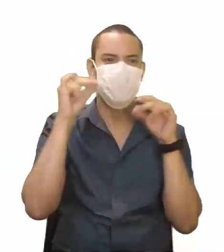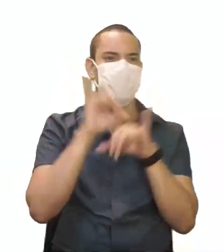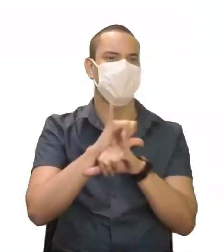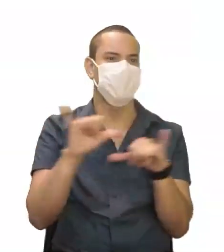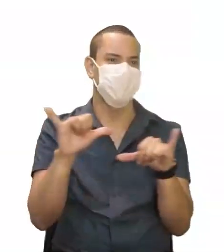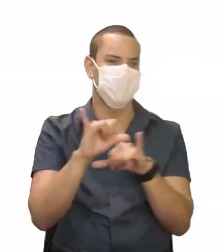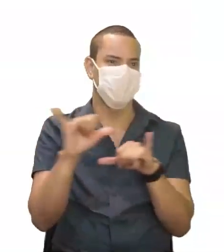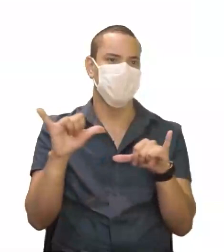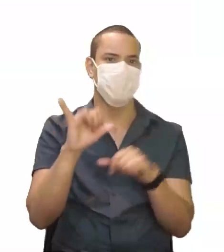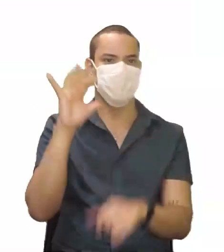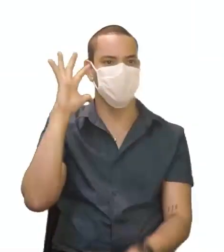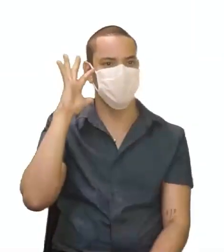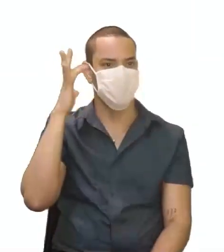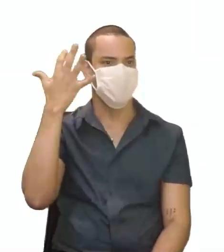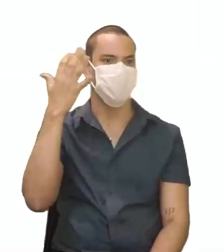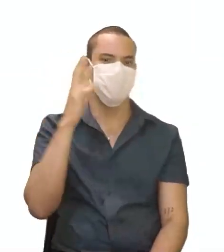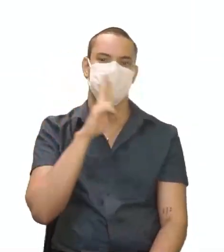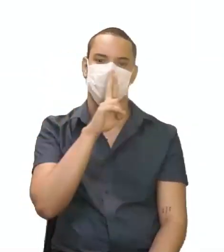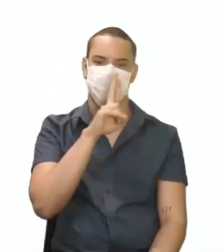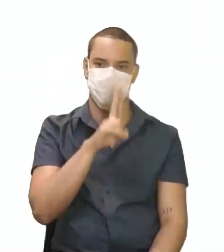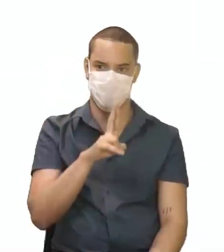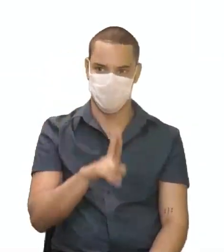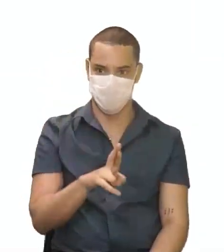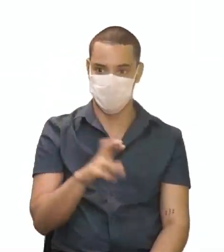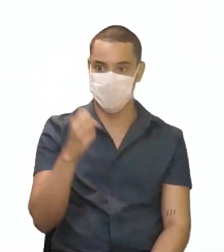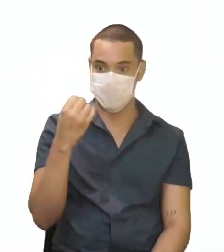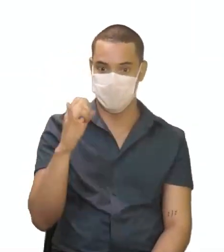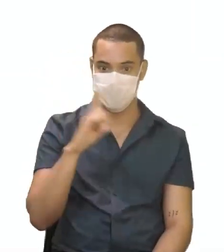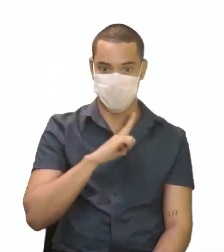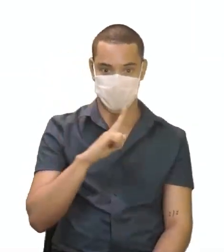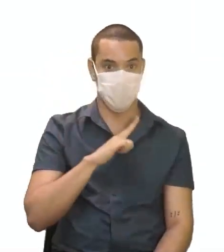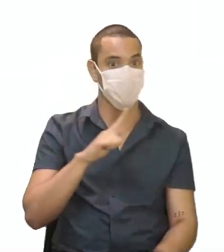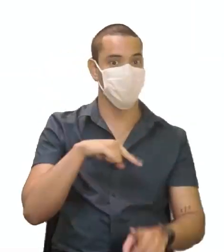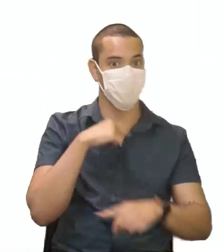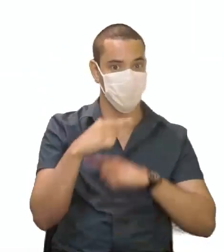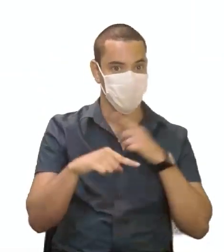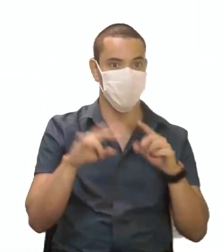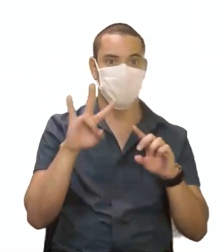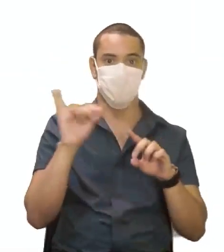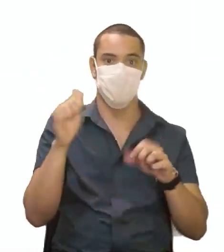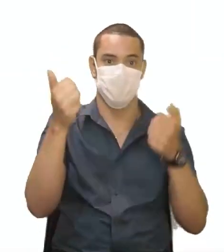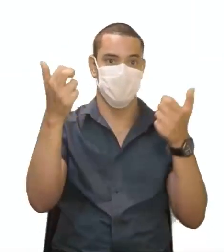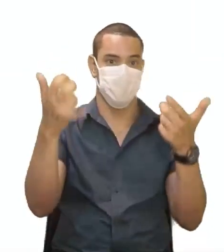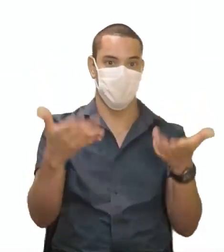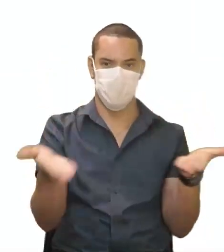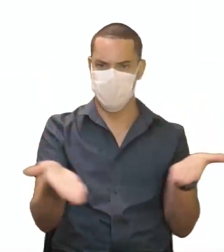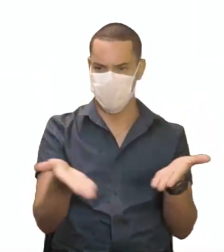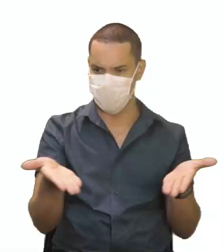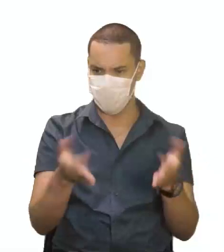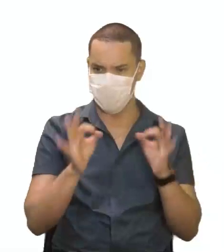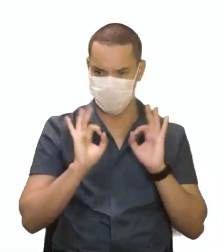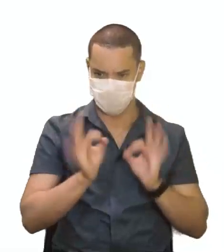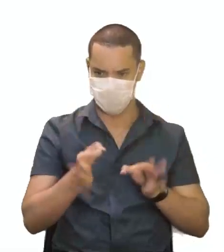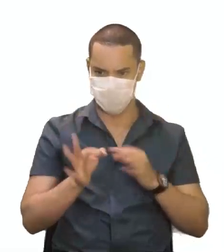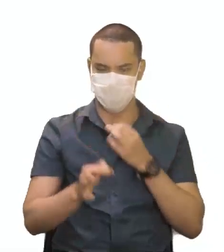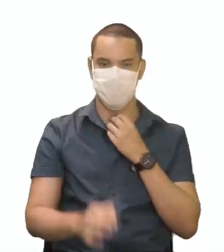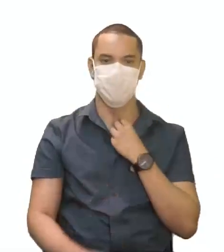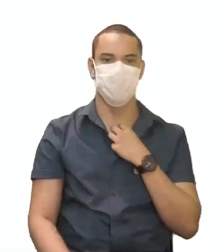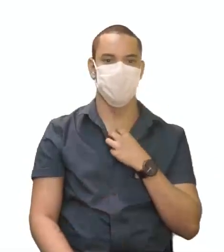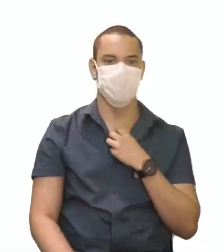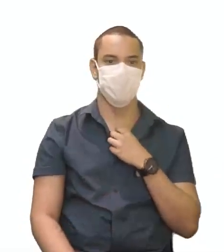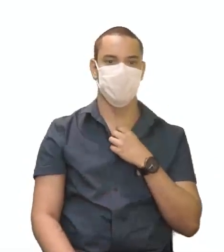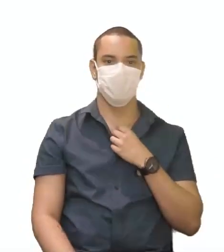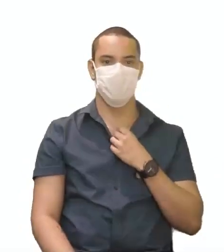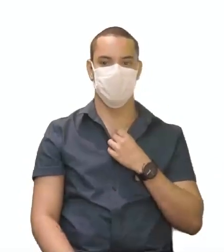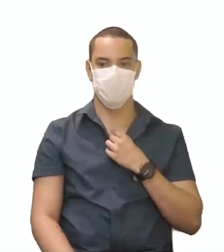tranquilamente aí realizá-las. Se teve alguma dúvida, você vai tirá-las agora, tá bom? Então vamos